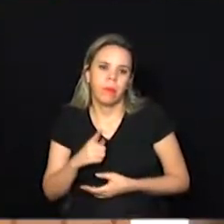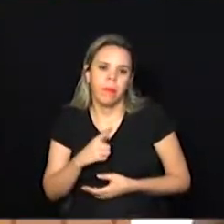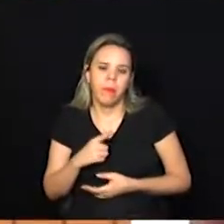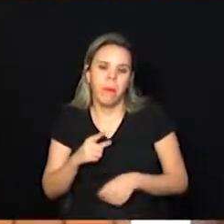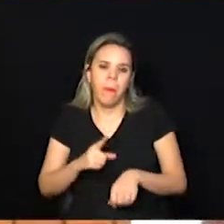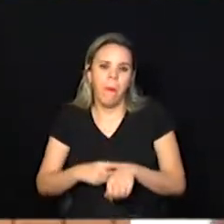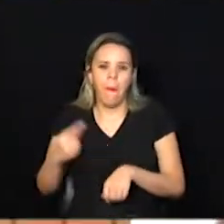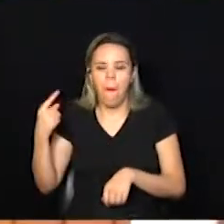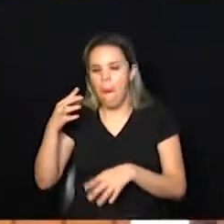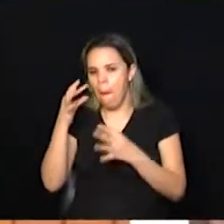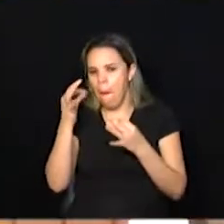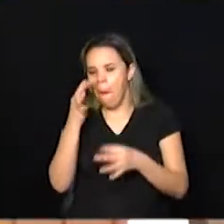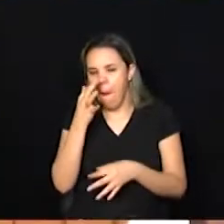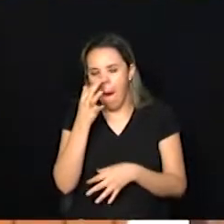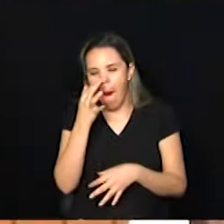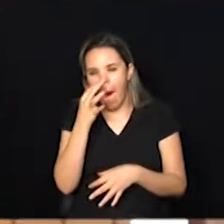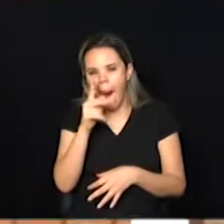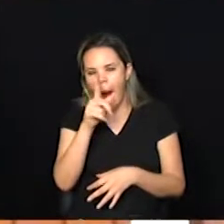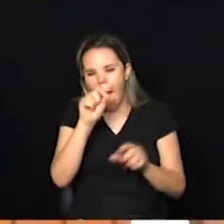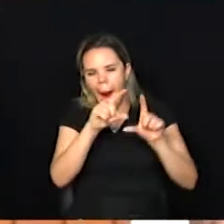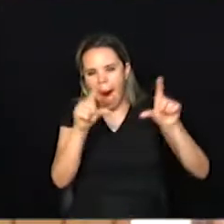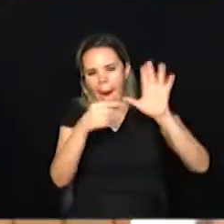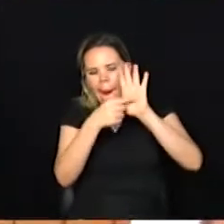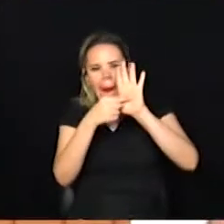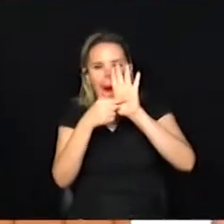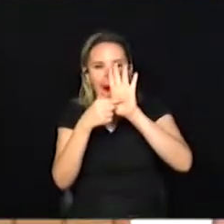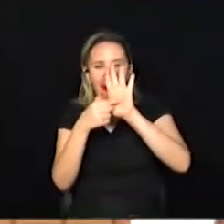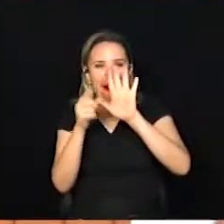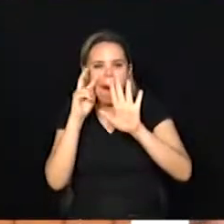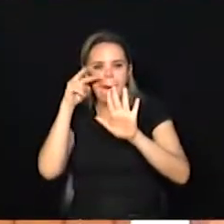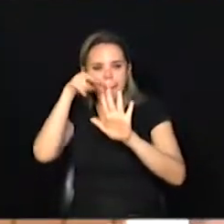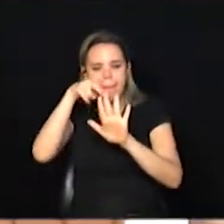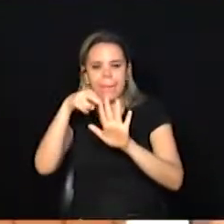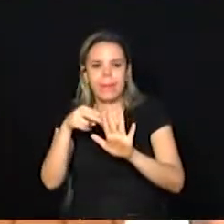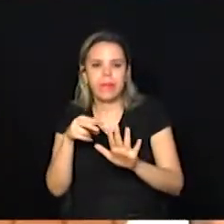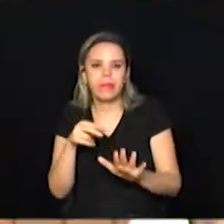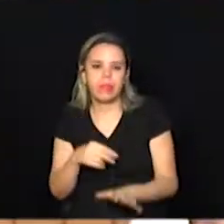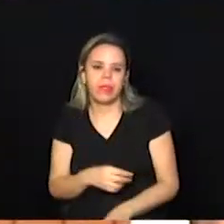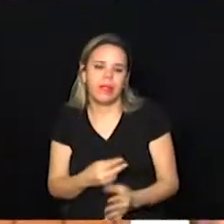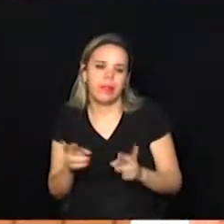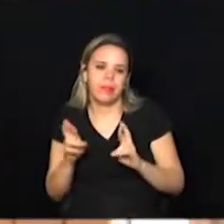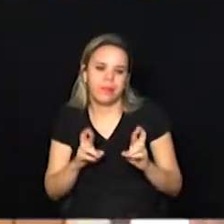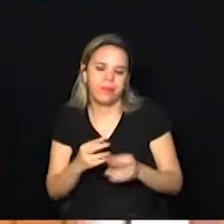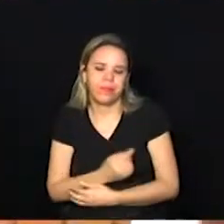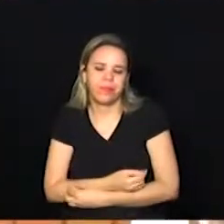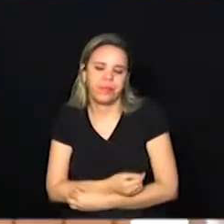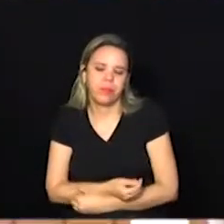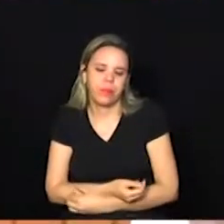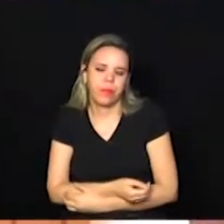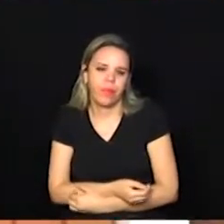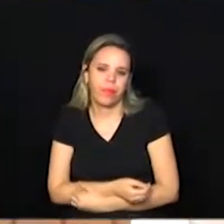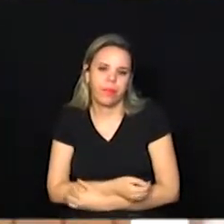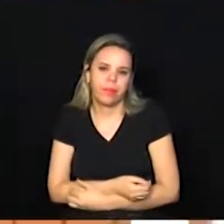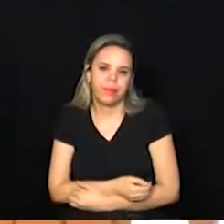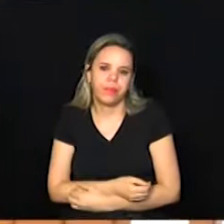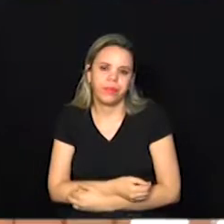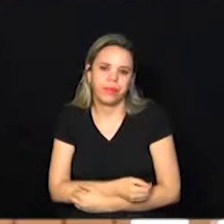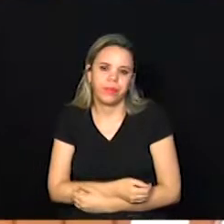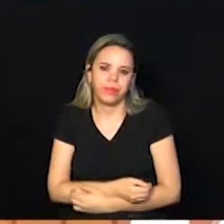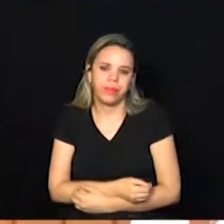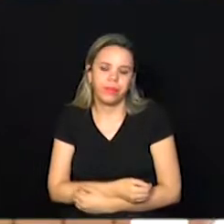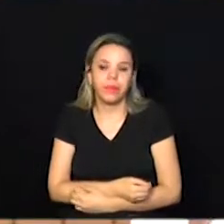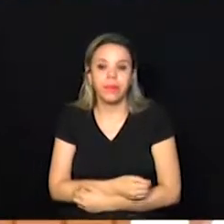hora me chamou a atenção, na hora que a Paula estava apresentando, e eu vim rapidamente olhar aqui. Essa questão mesmo